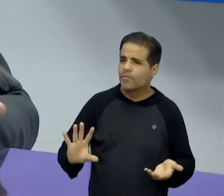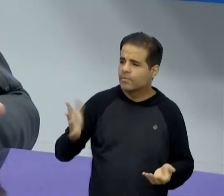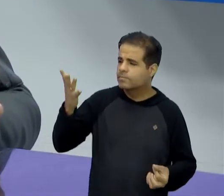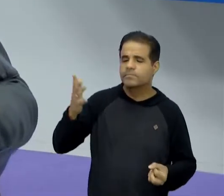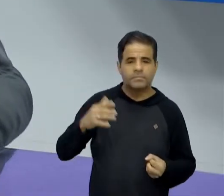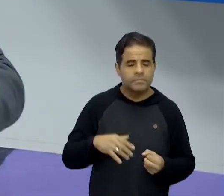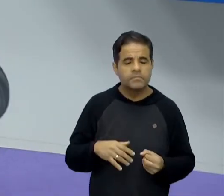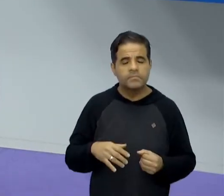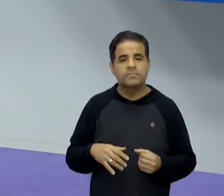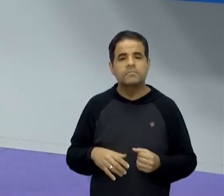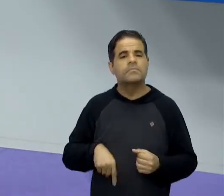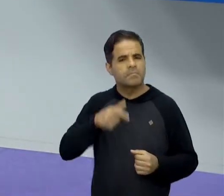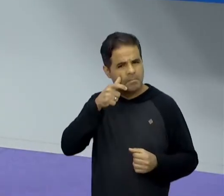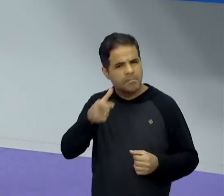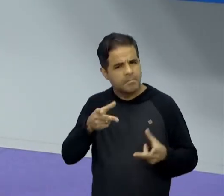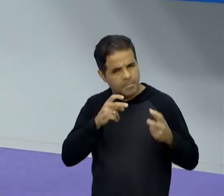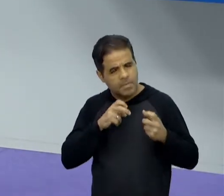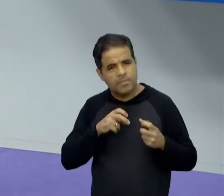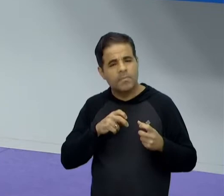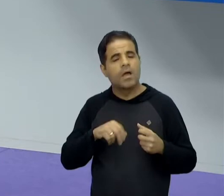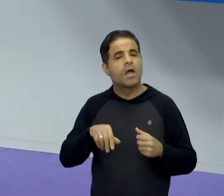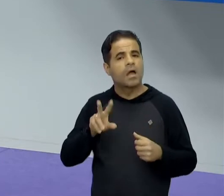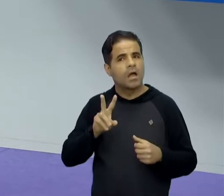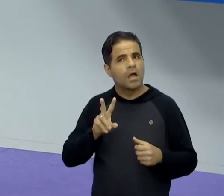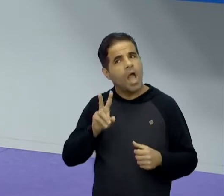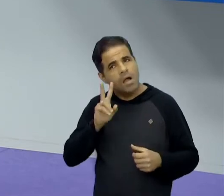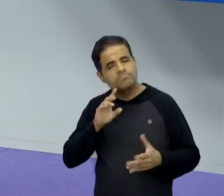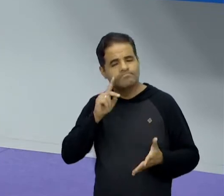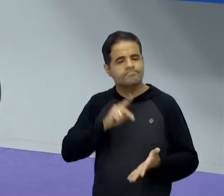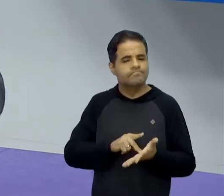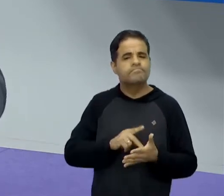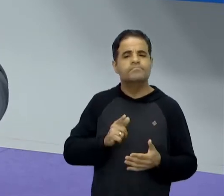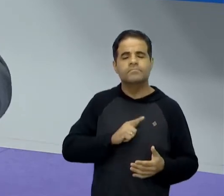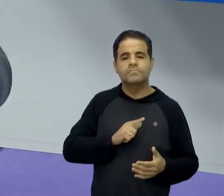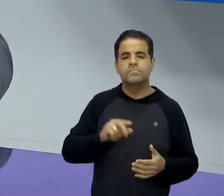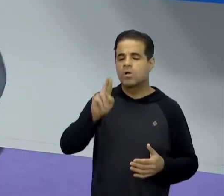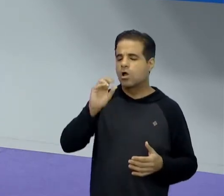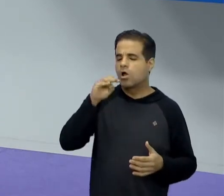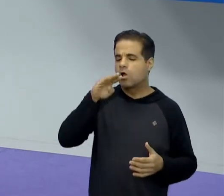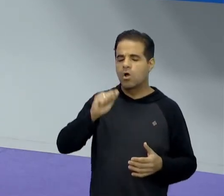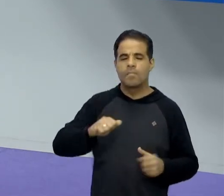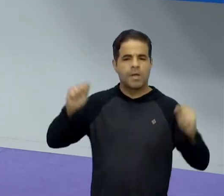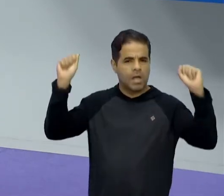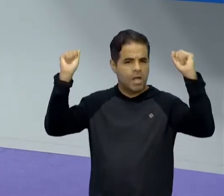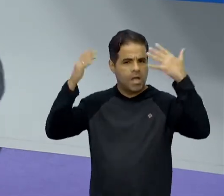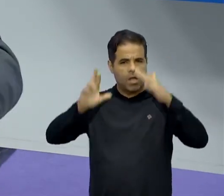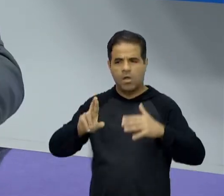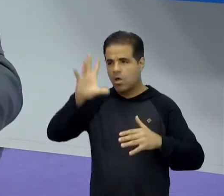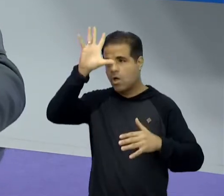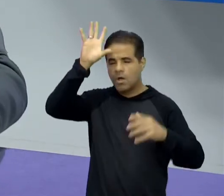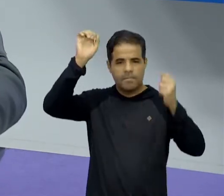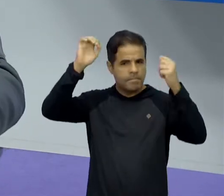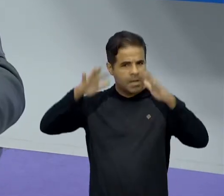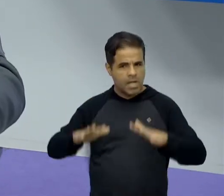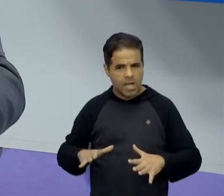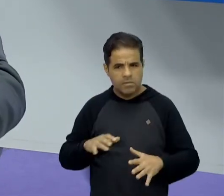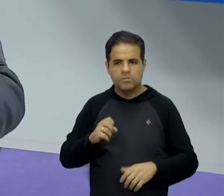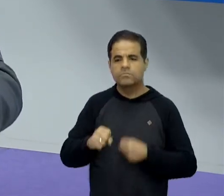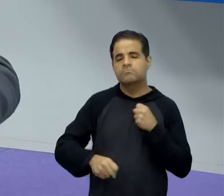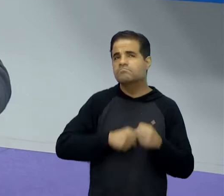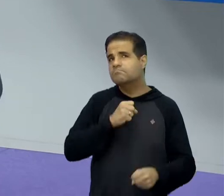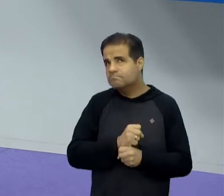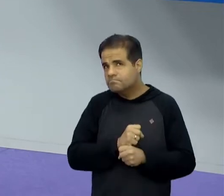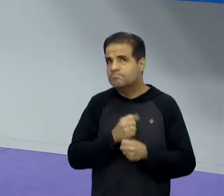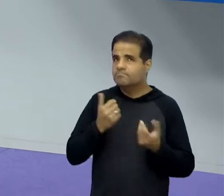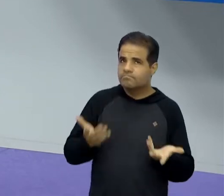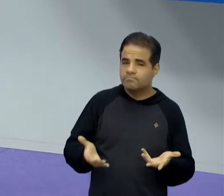aconteceu. Reparem, o fato existe. Por exemplo, Roma caiu em determinado ano